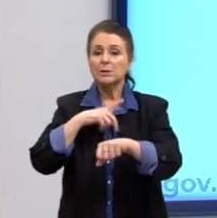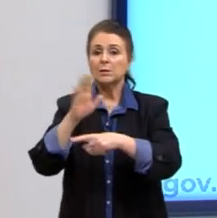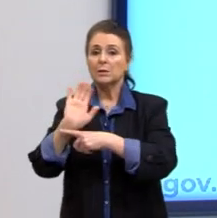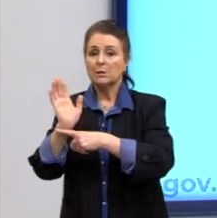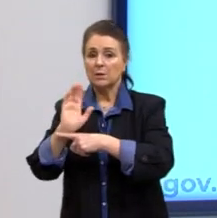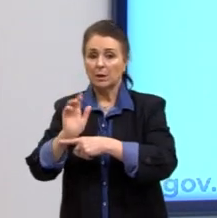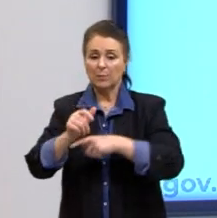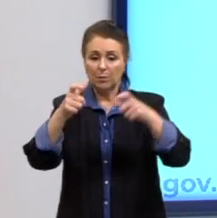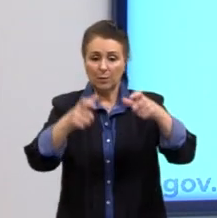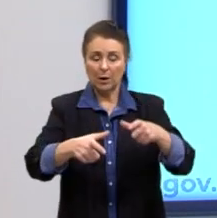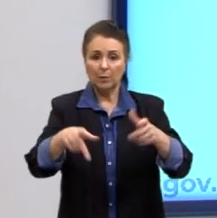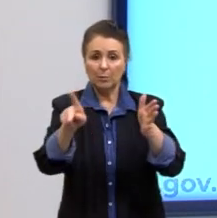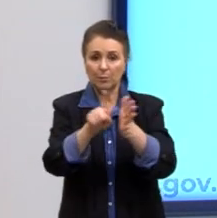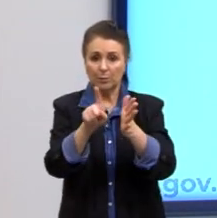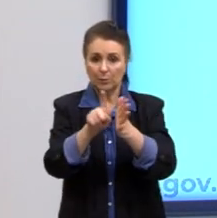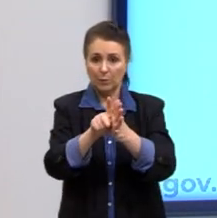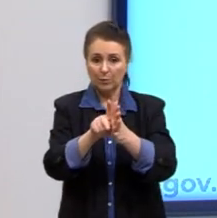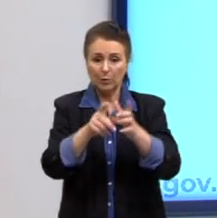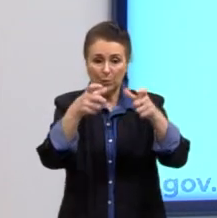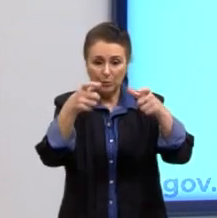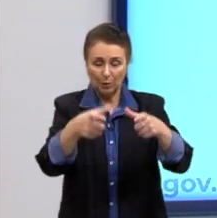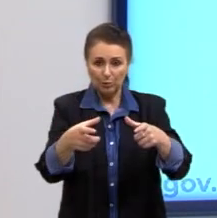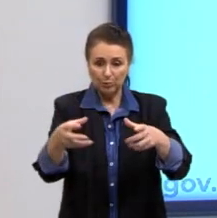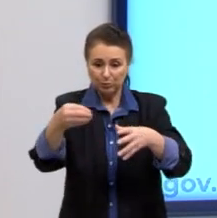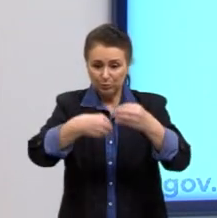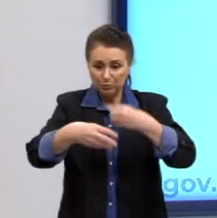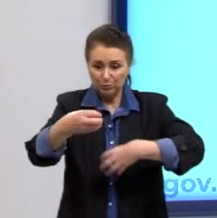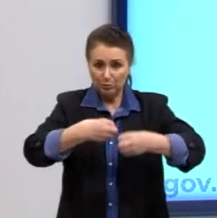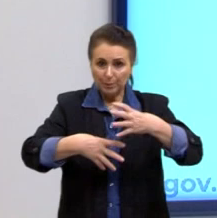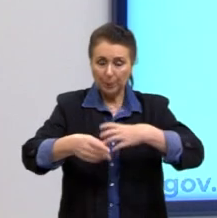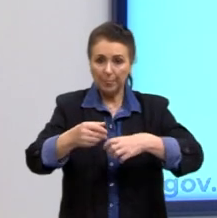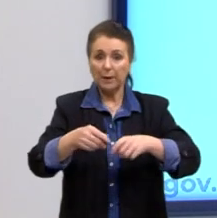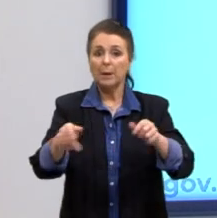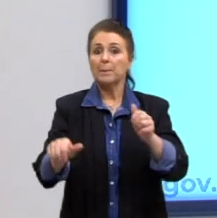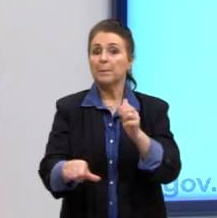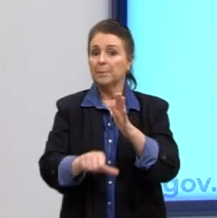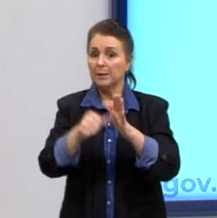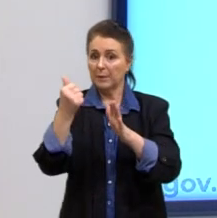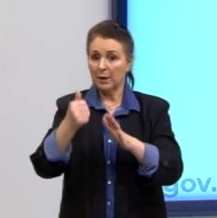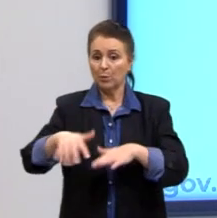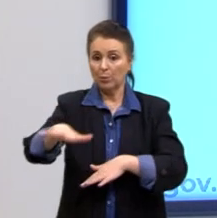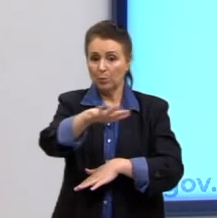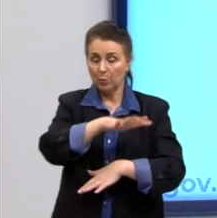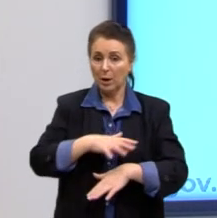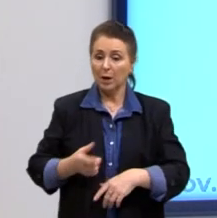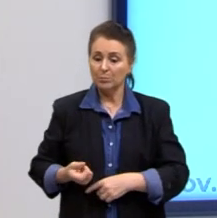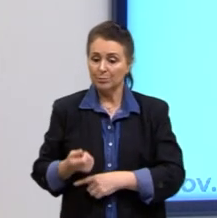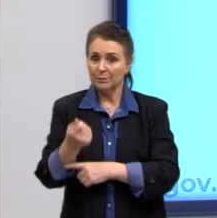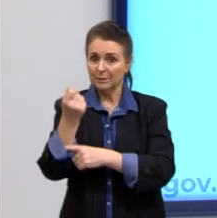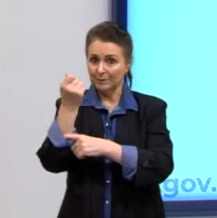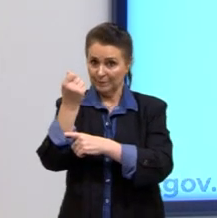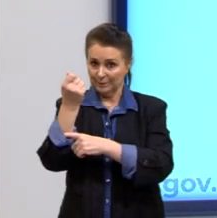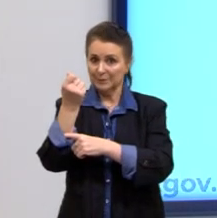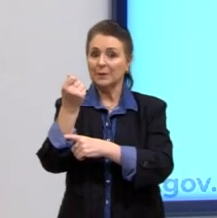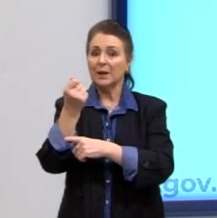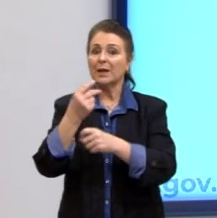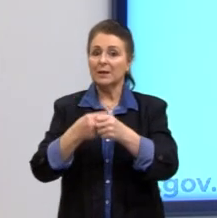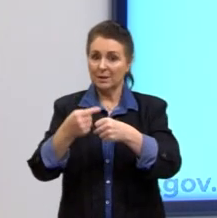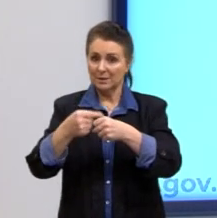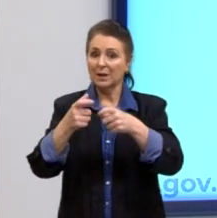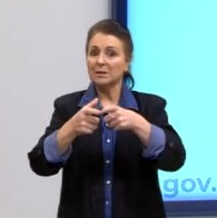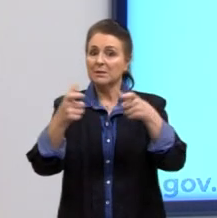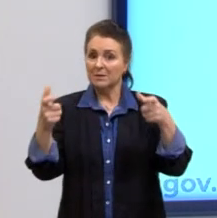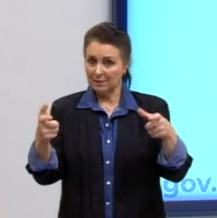forma concentrada. Foram privilegiadas as áreas de renda mais altas das grandes